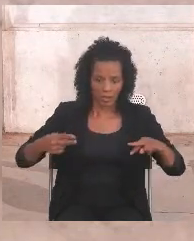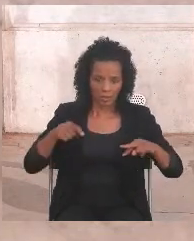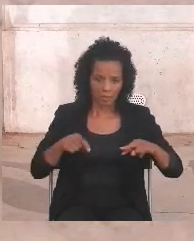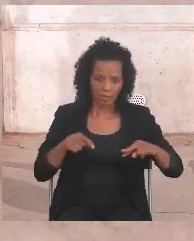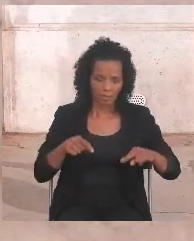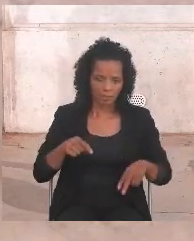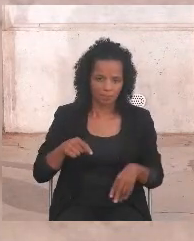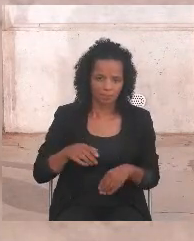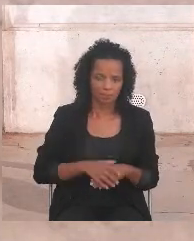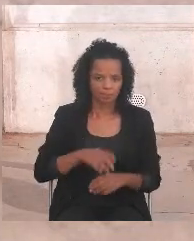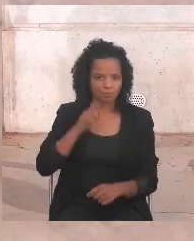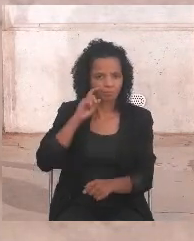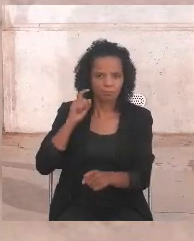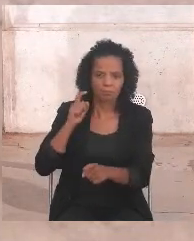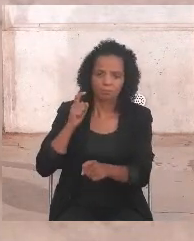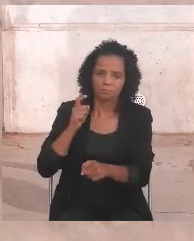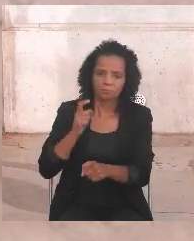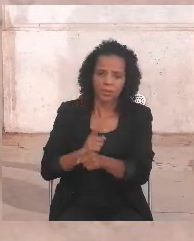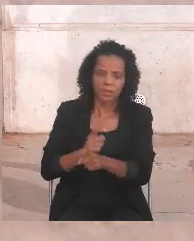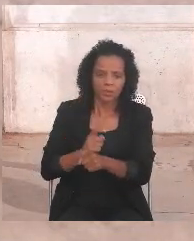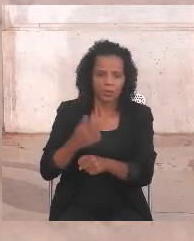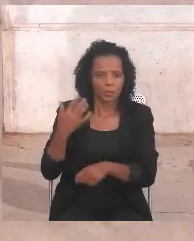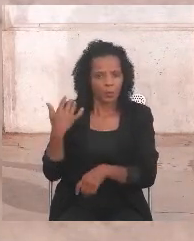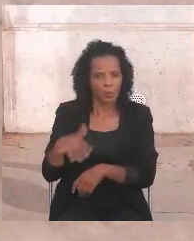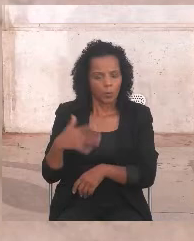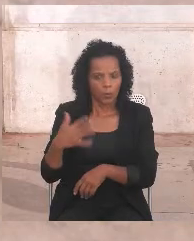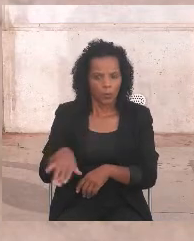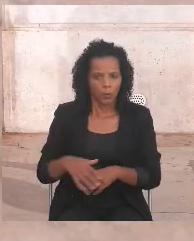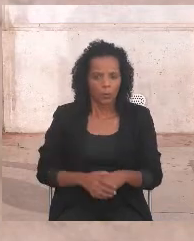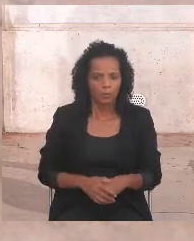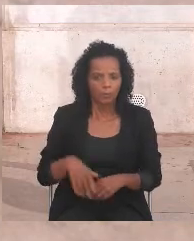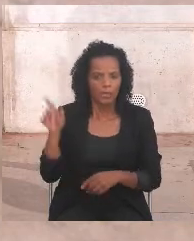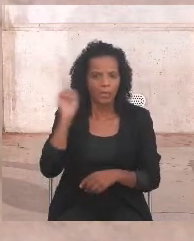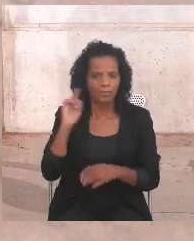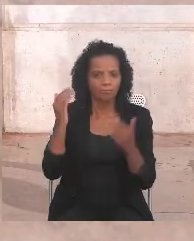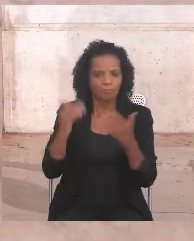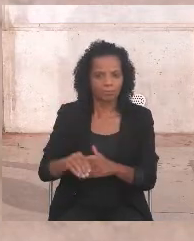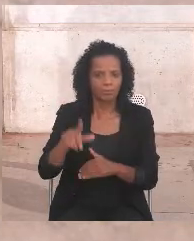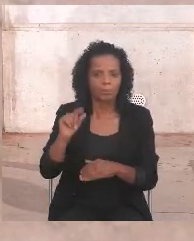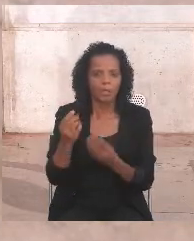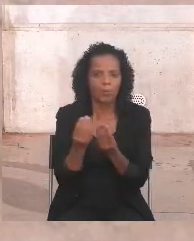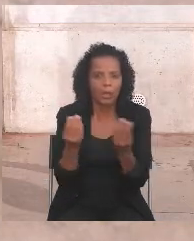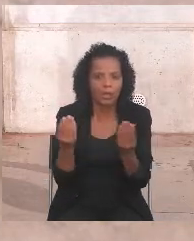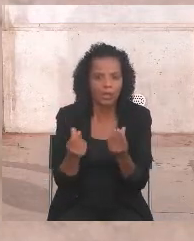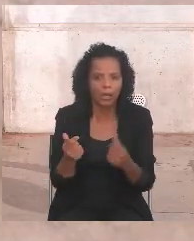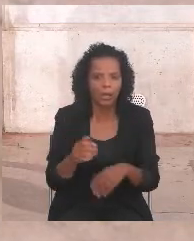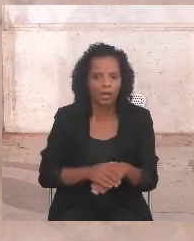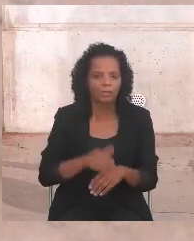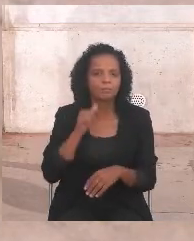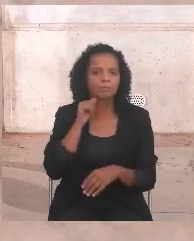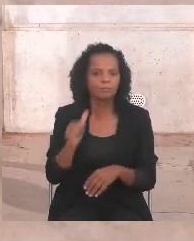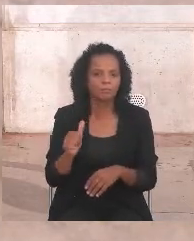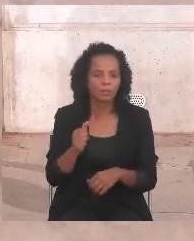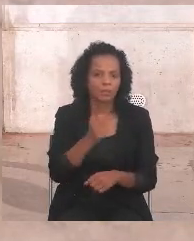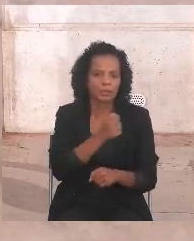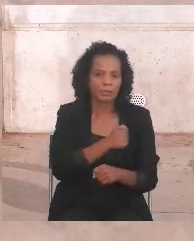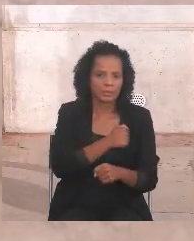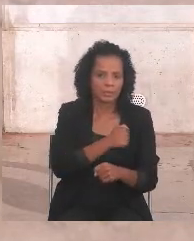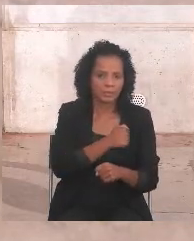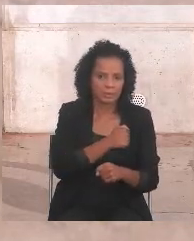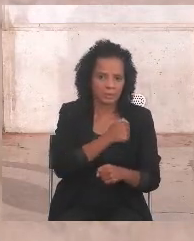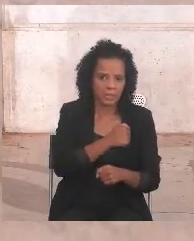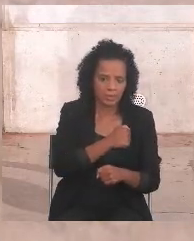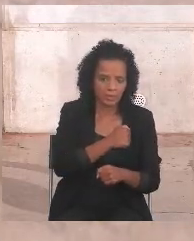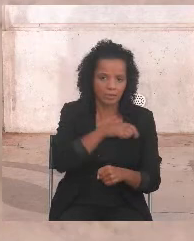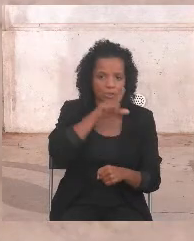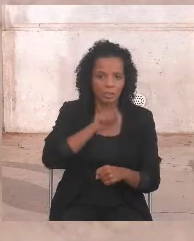Municipal uma exigência muito grande nos prazos e na qualidade do licenciamento urbano e comercial. Temos,